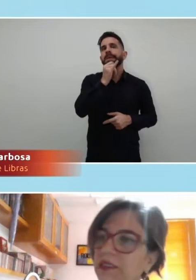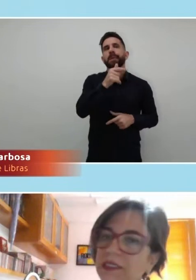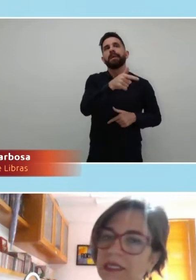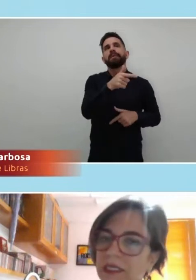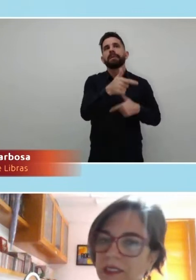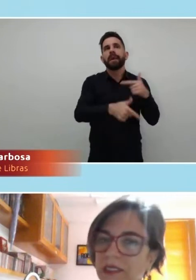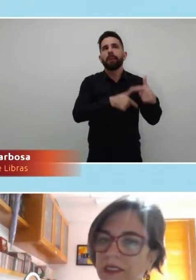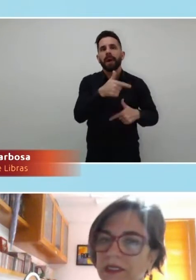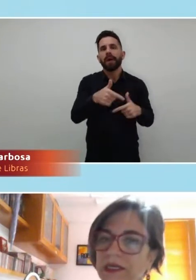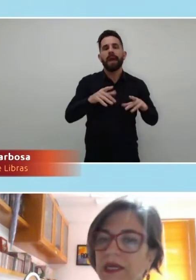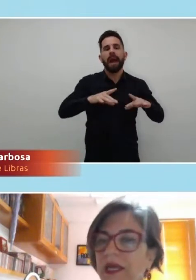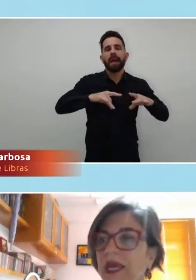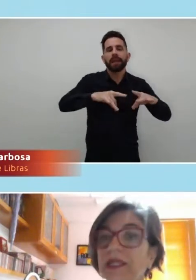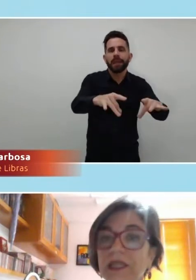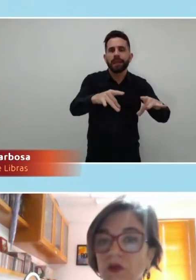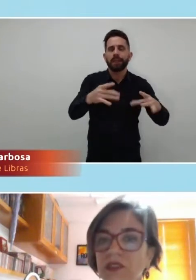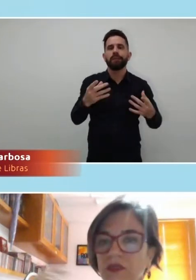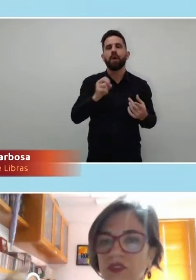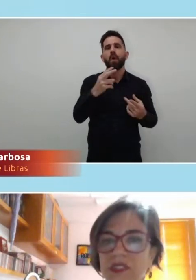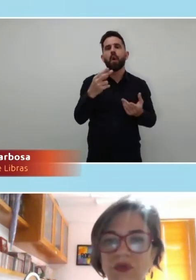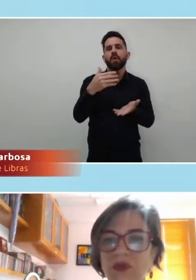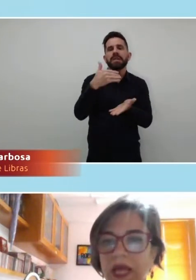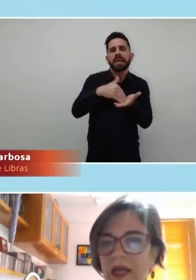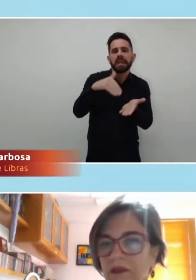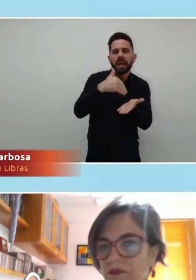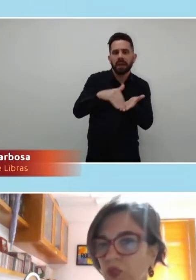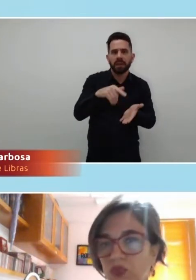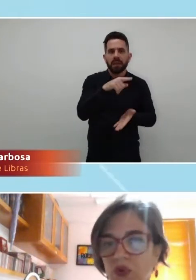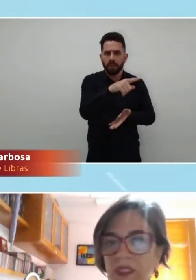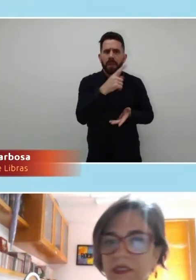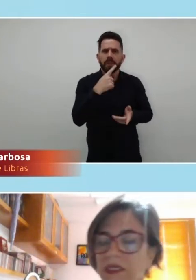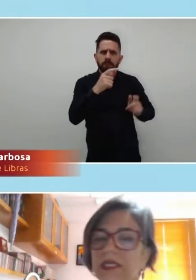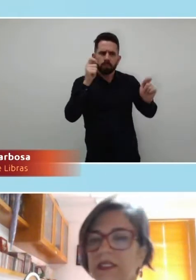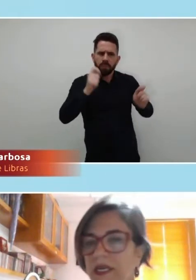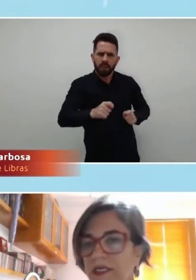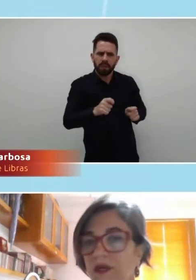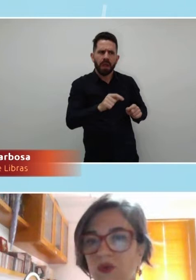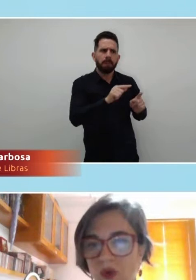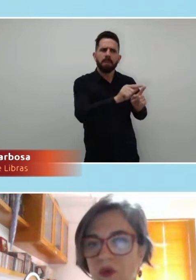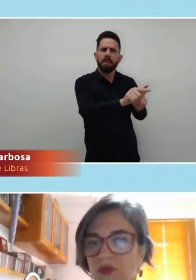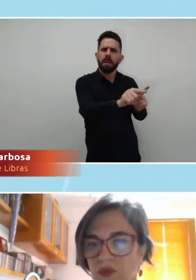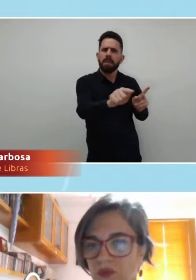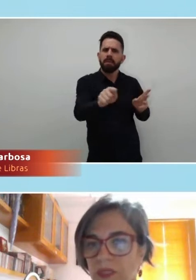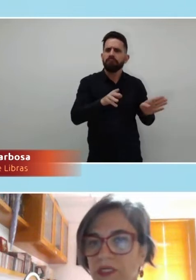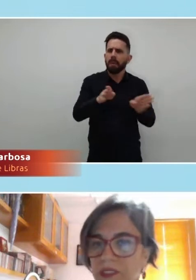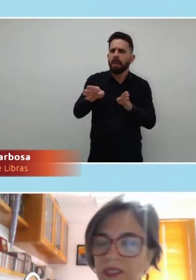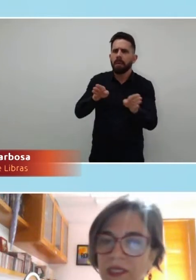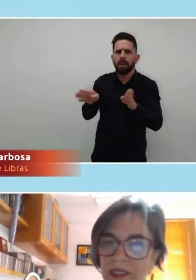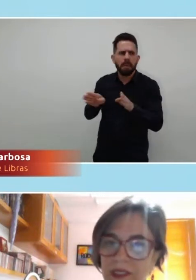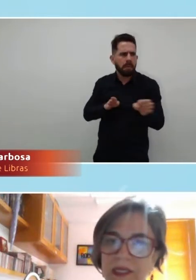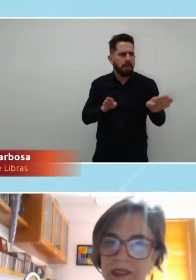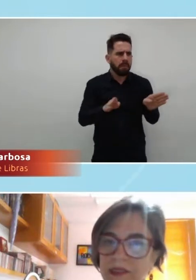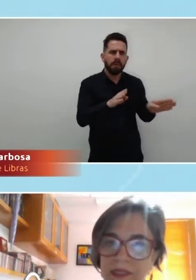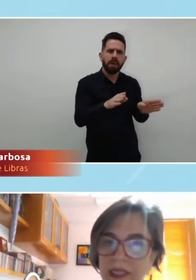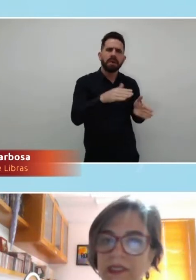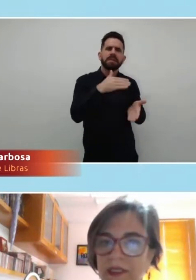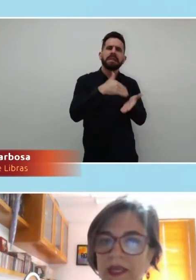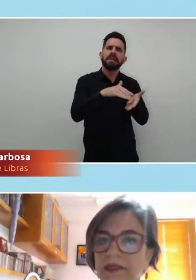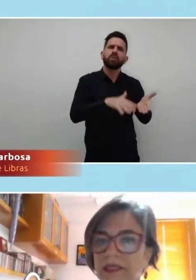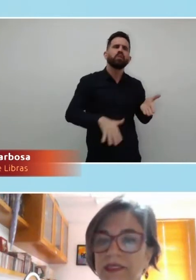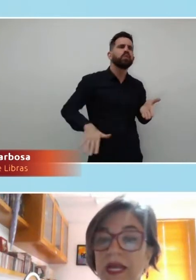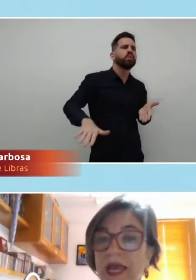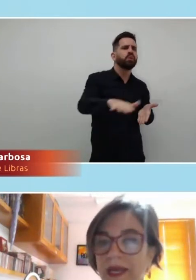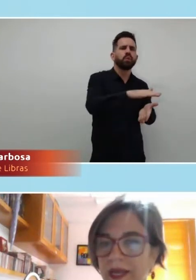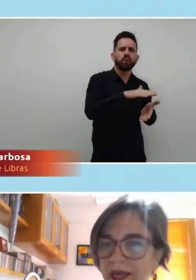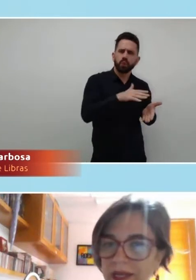na secretaria, ela tem condição de circular por toda a secretaria com autonomia, sem ter que